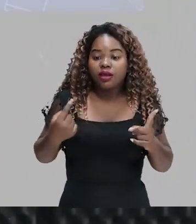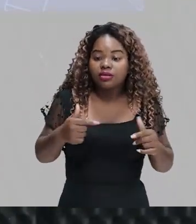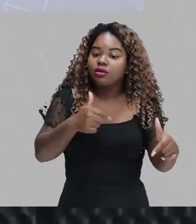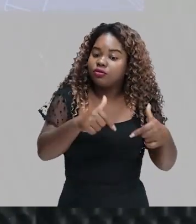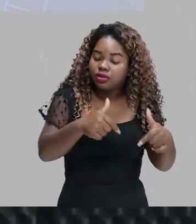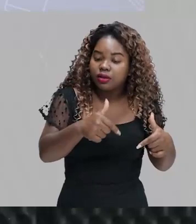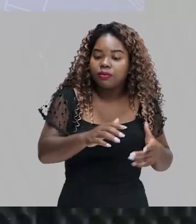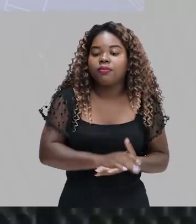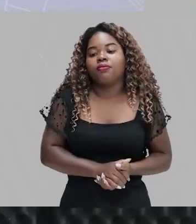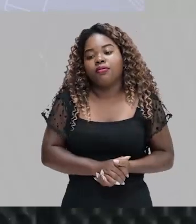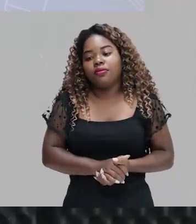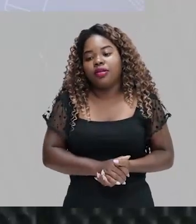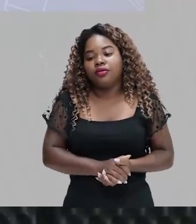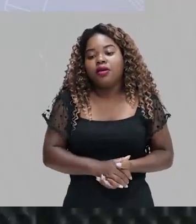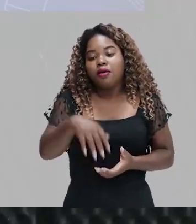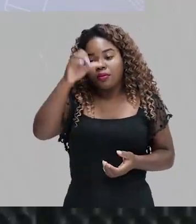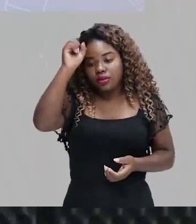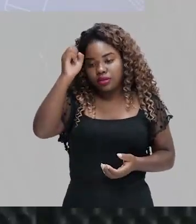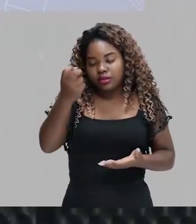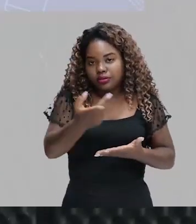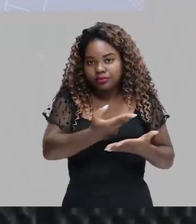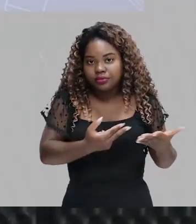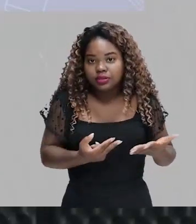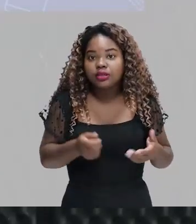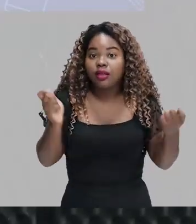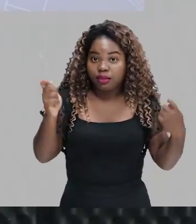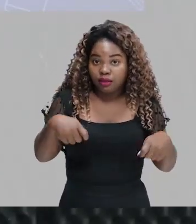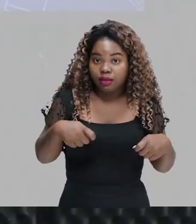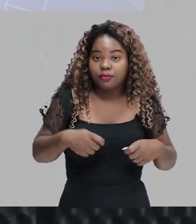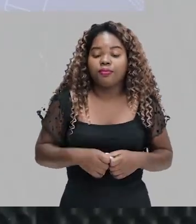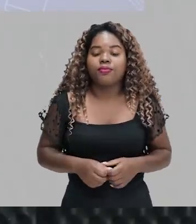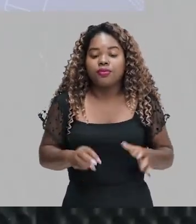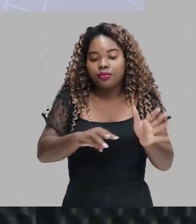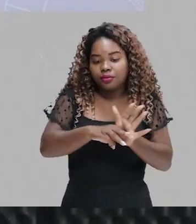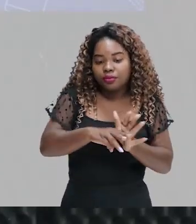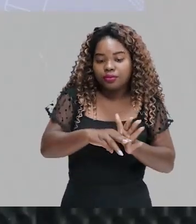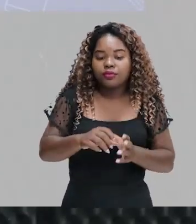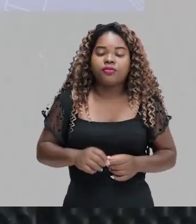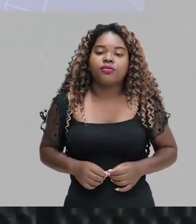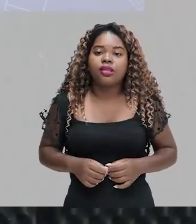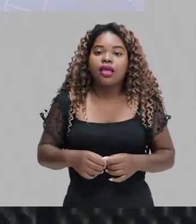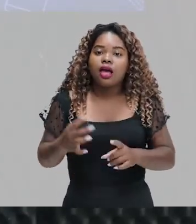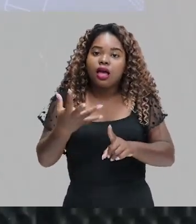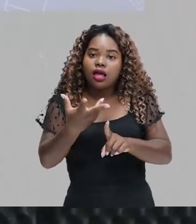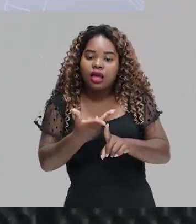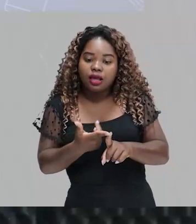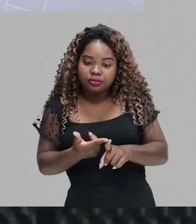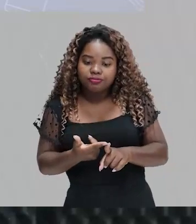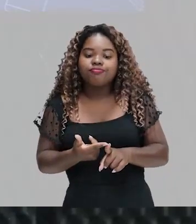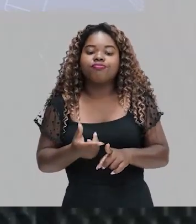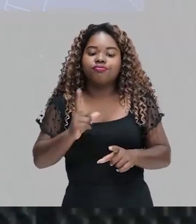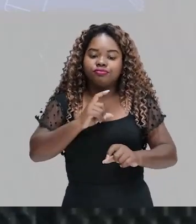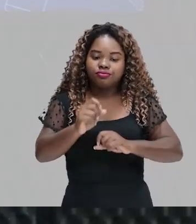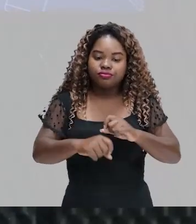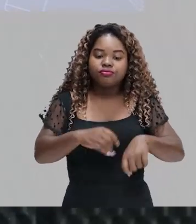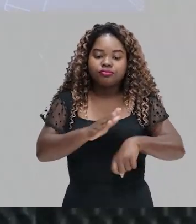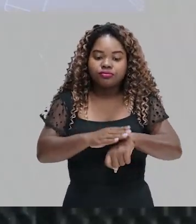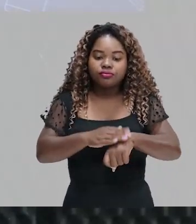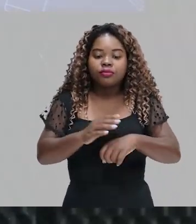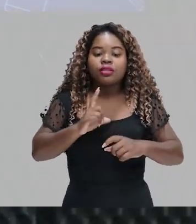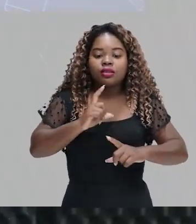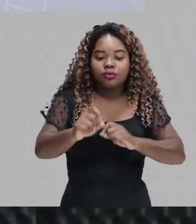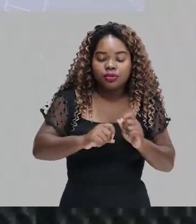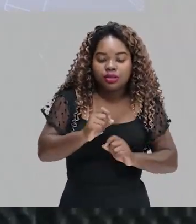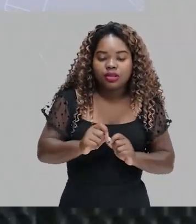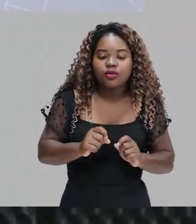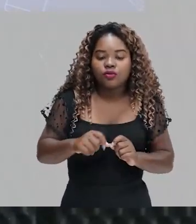Sair do nada para aprender a desenhar alguma coisa, dá para se fazer? Dá. Técnica. A arte ganha autonomia, conquista o espaço e ela é